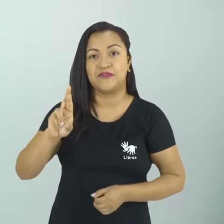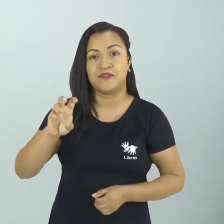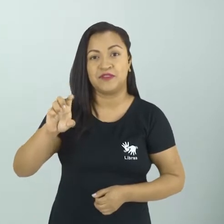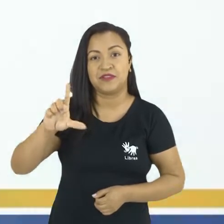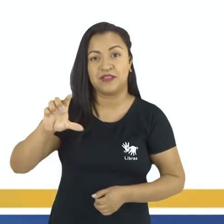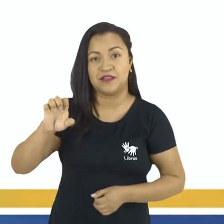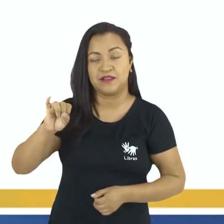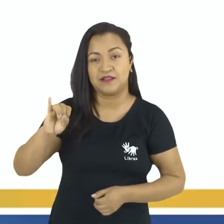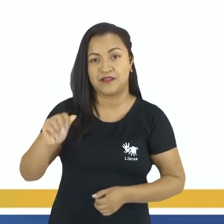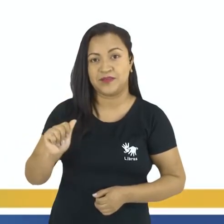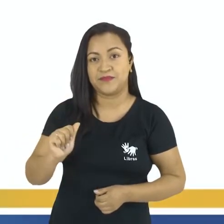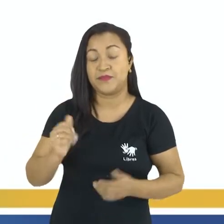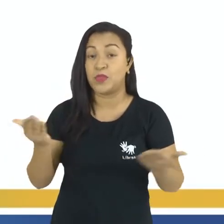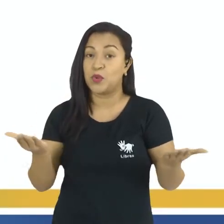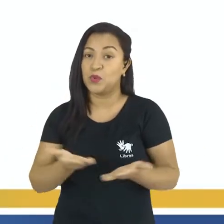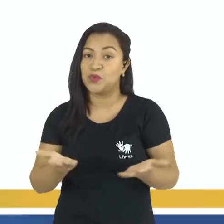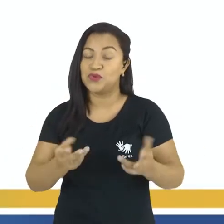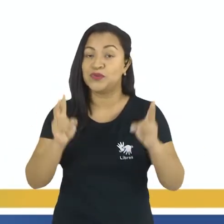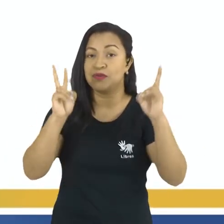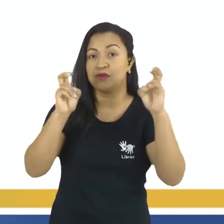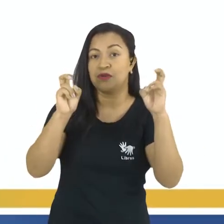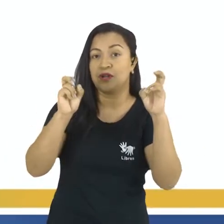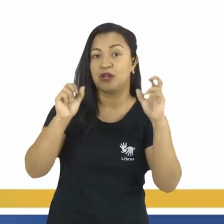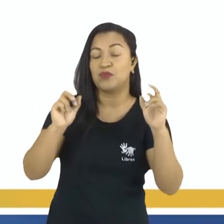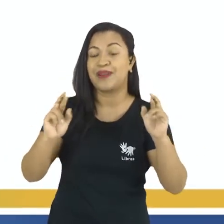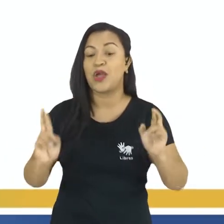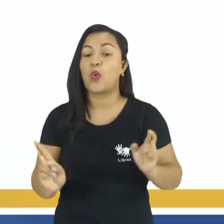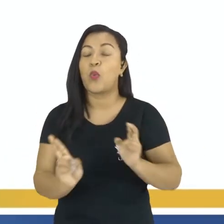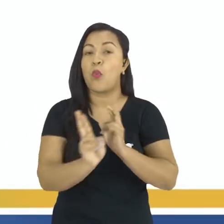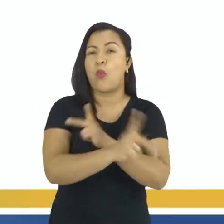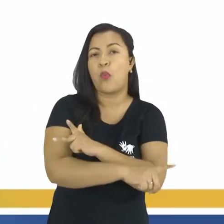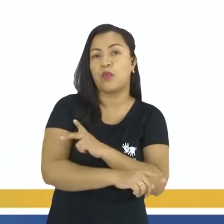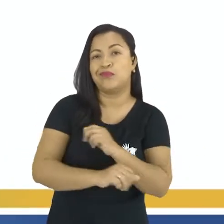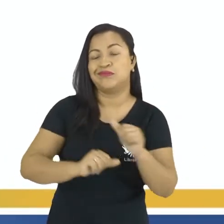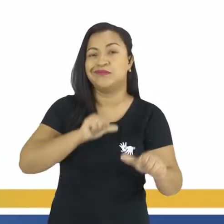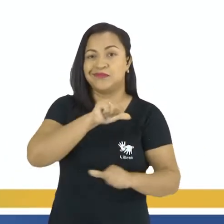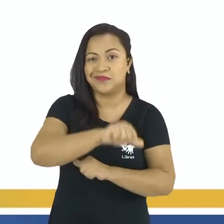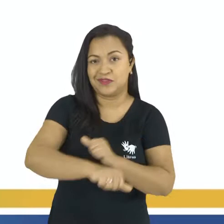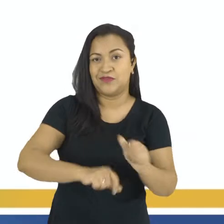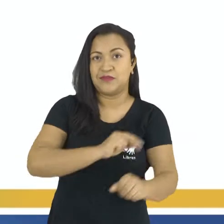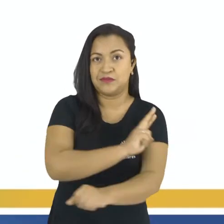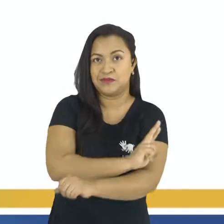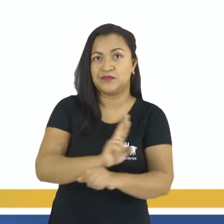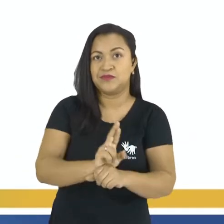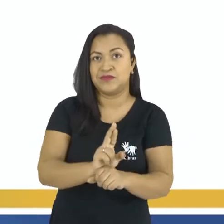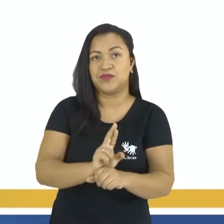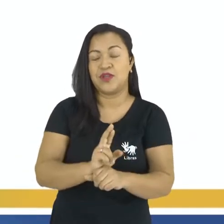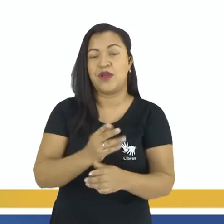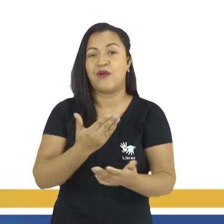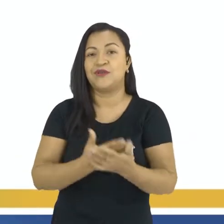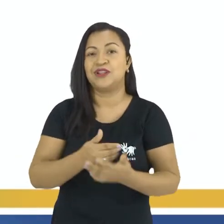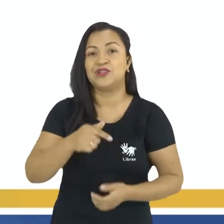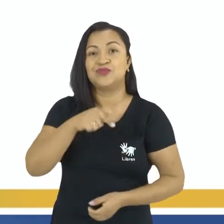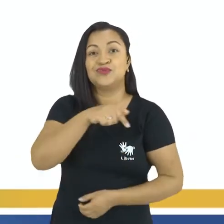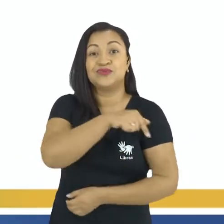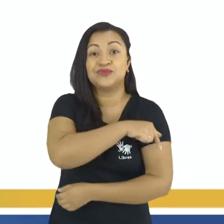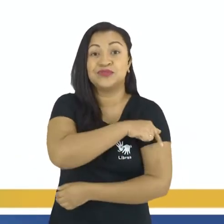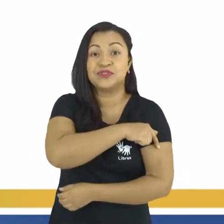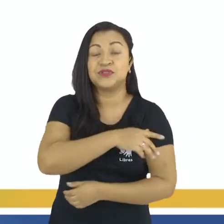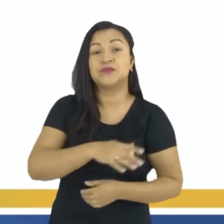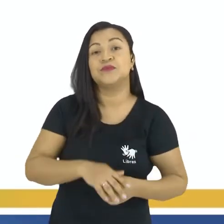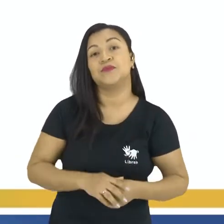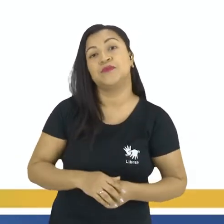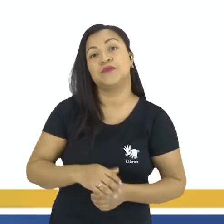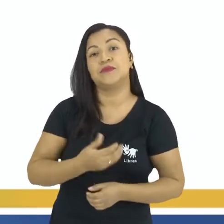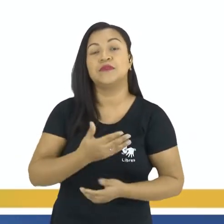sobre a Contra-Reforma e Intolerância Religiosa. Aula do 7º ano, aula de número 13. Vamos lá,